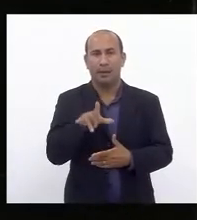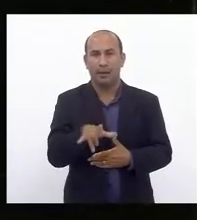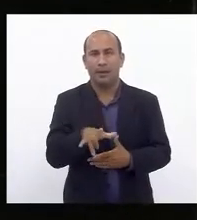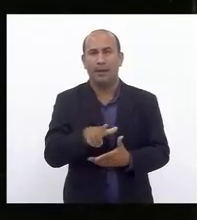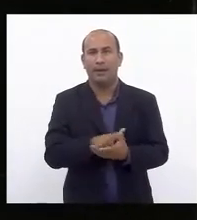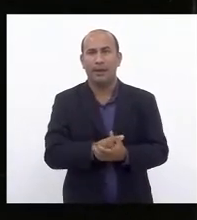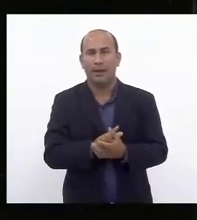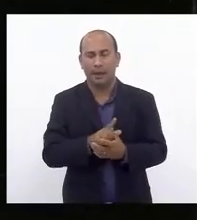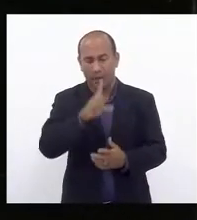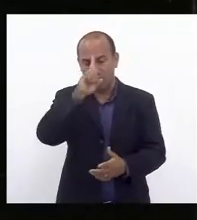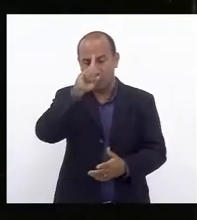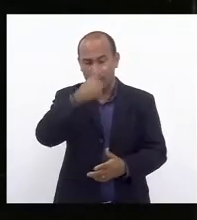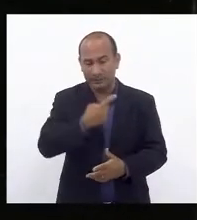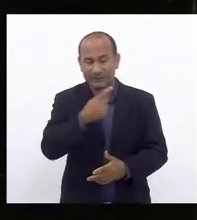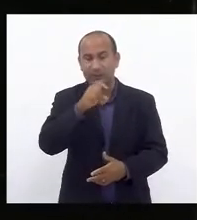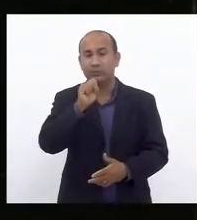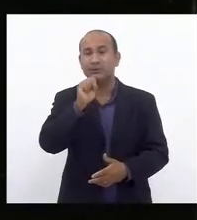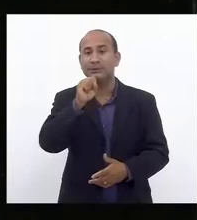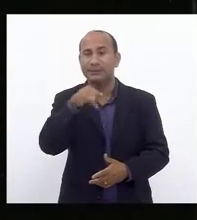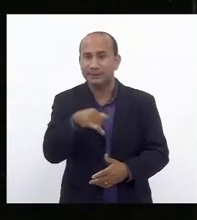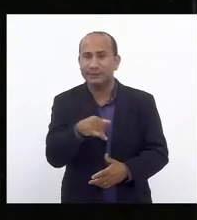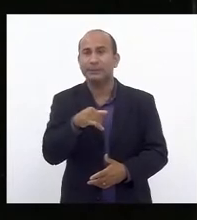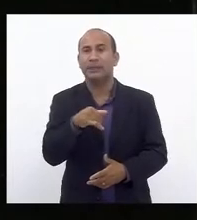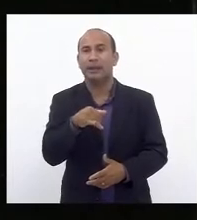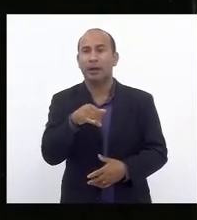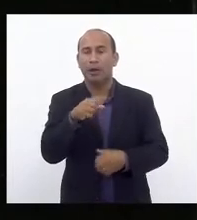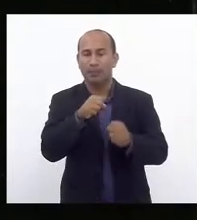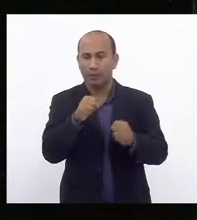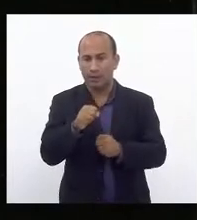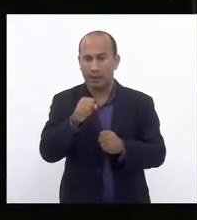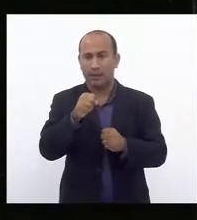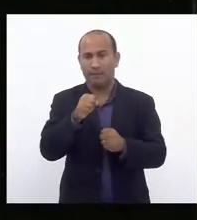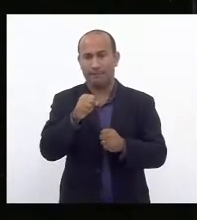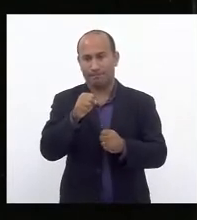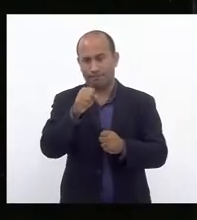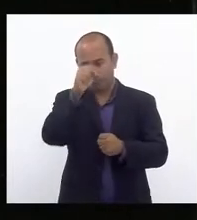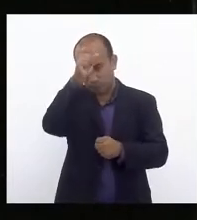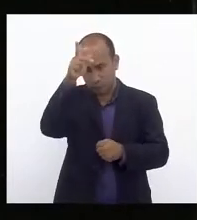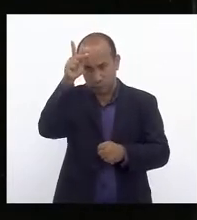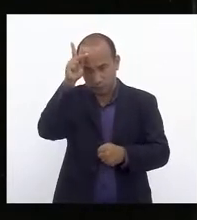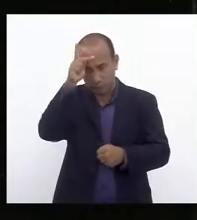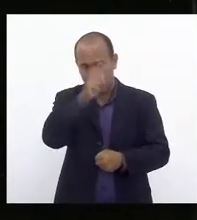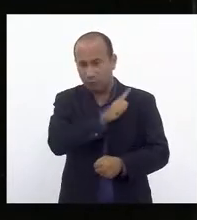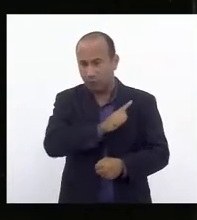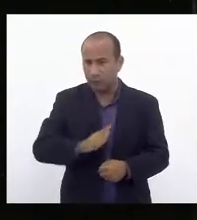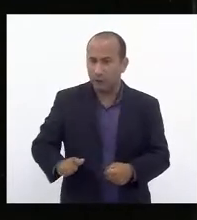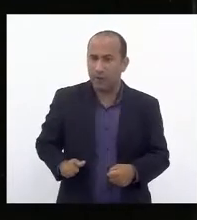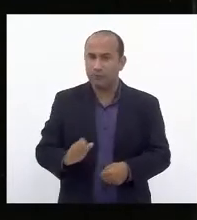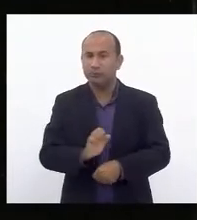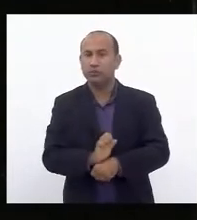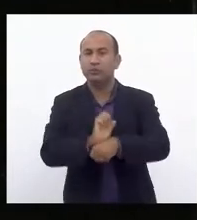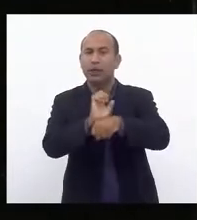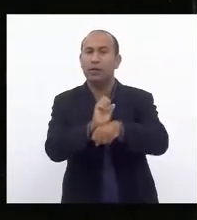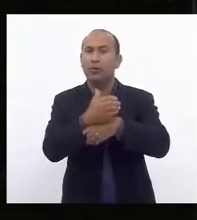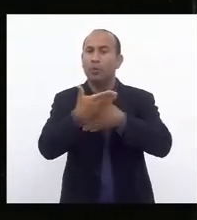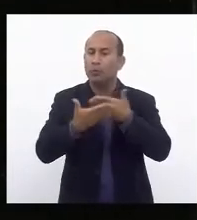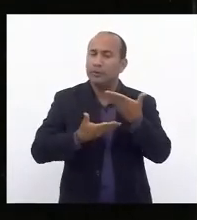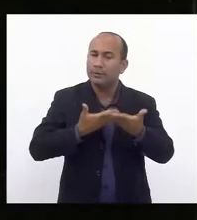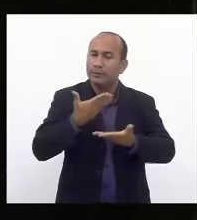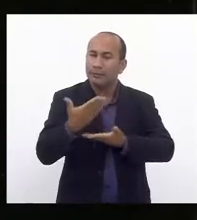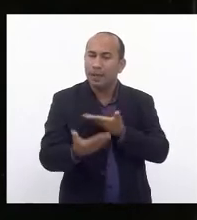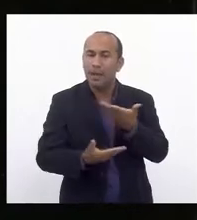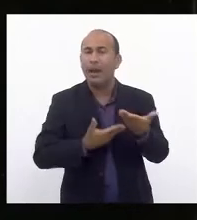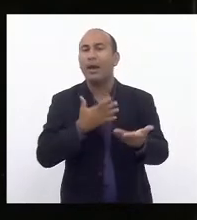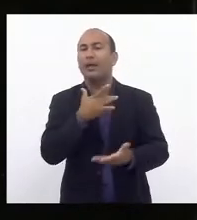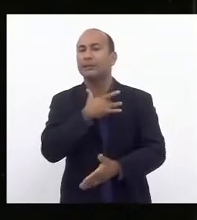é obrigação, sim, do poder público, do governo estadual, né, cuidar da saúde dos